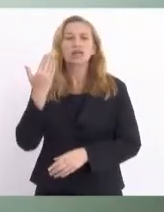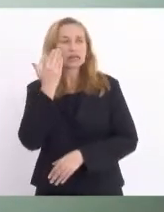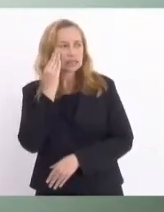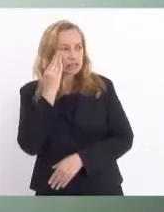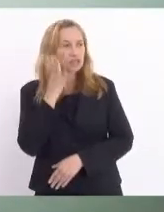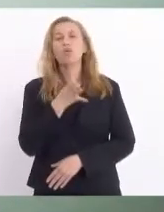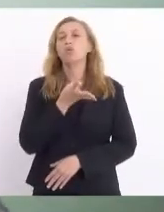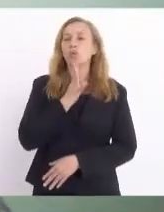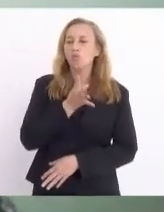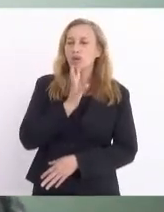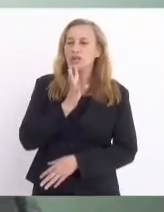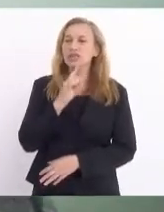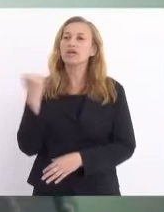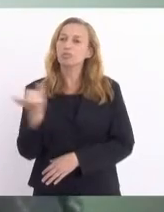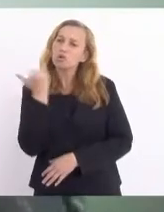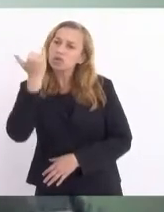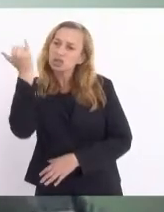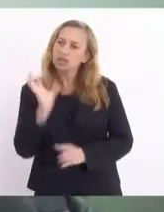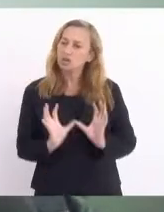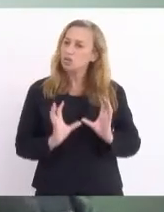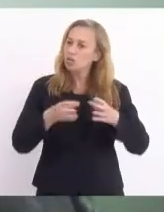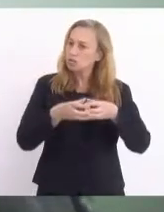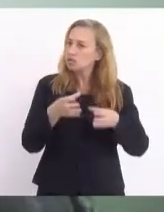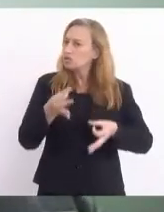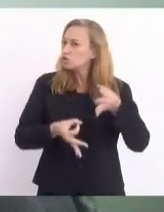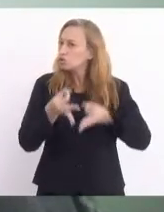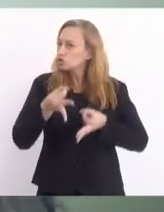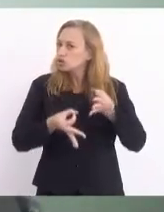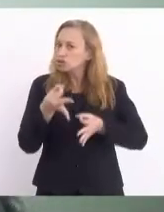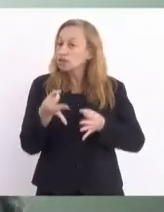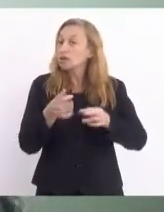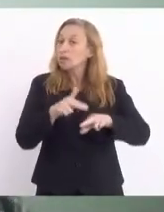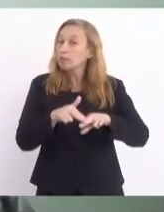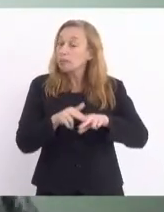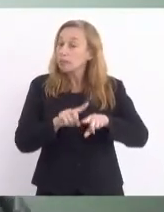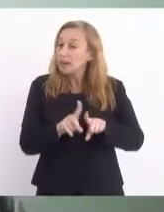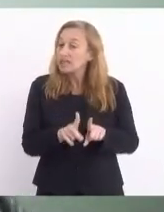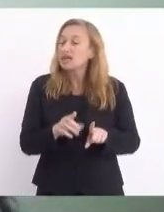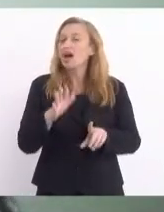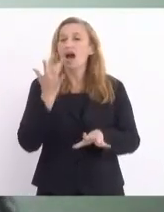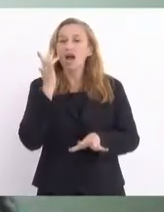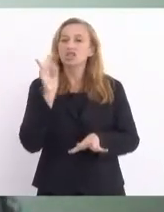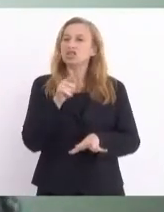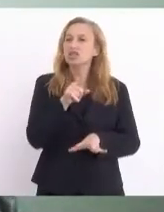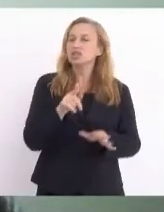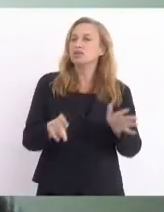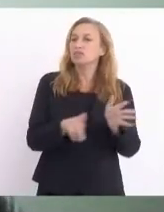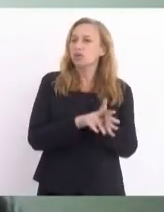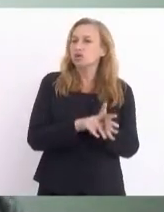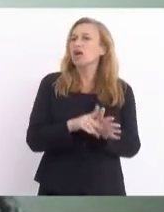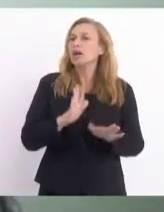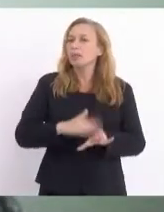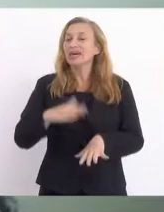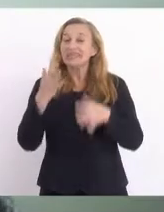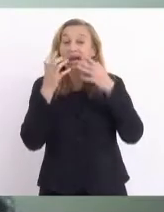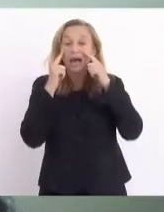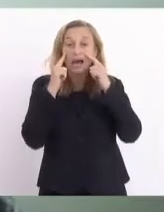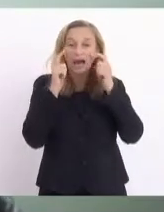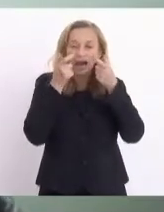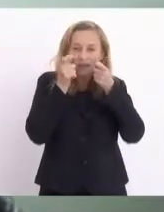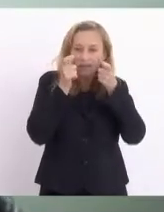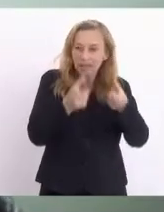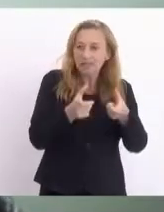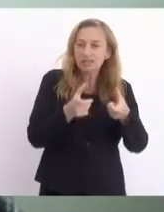e reconheço a importância da Comissão de Constituição e Justiça, mas acho que esse projeto merece um pouco mais, merece